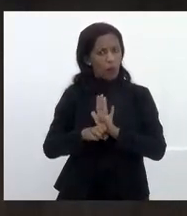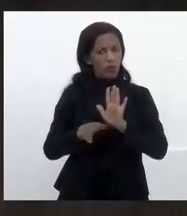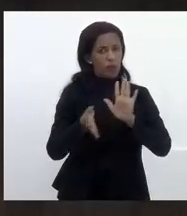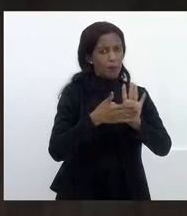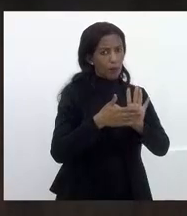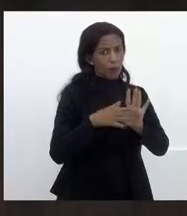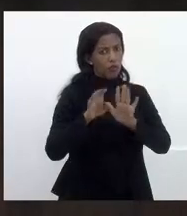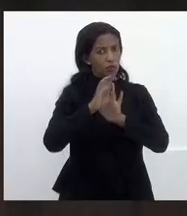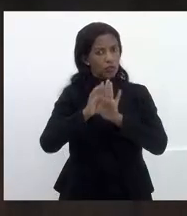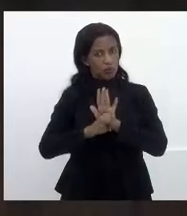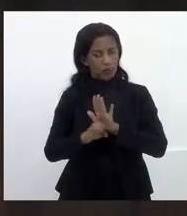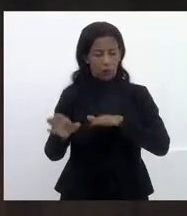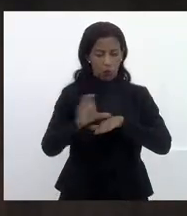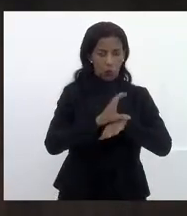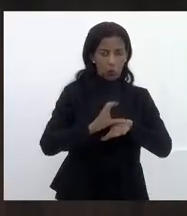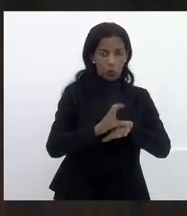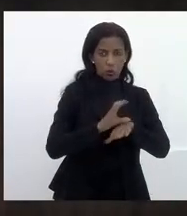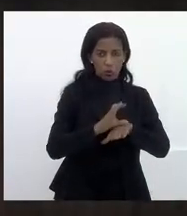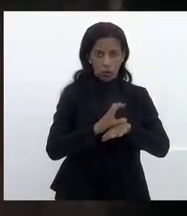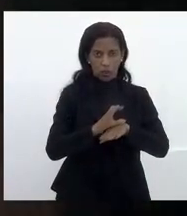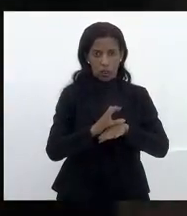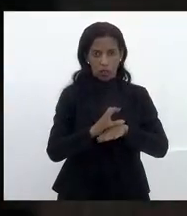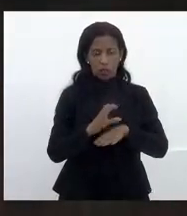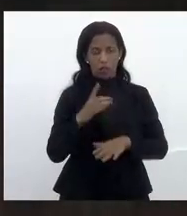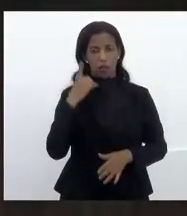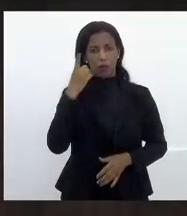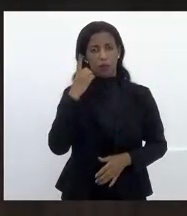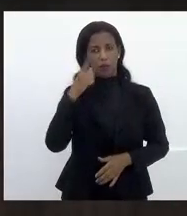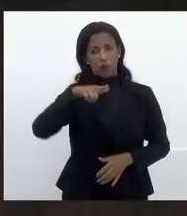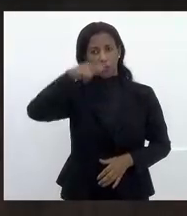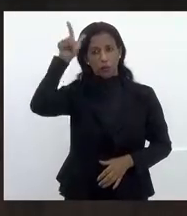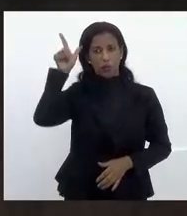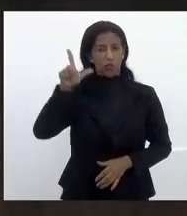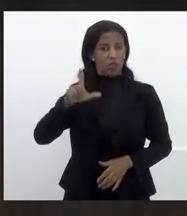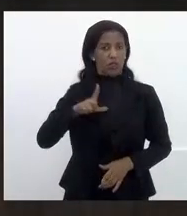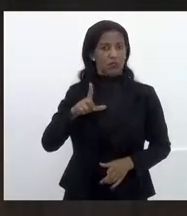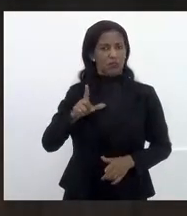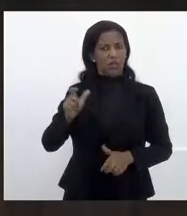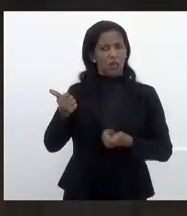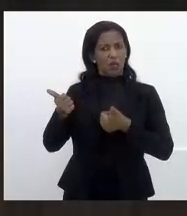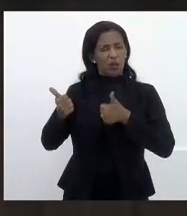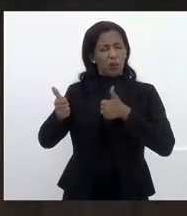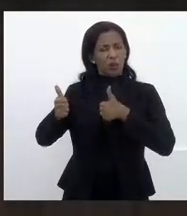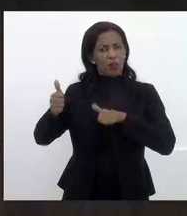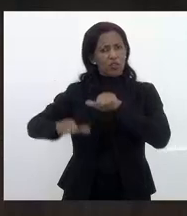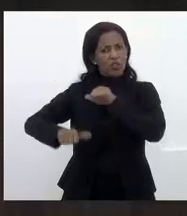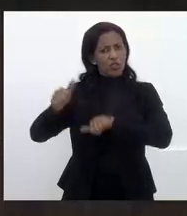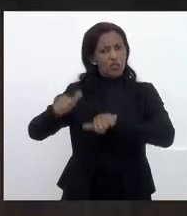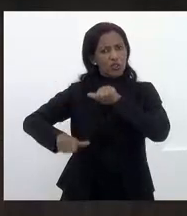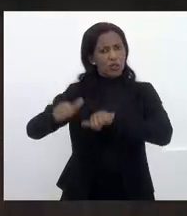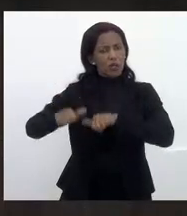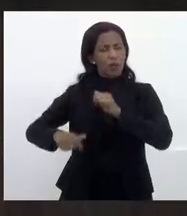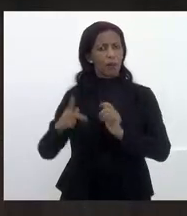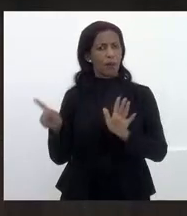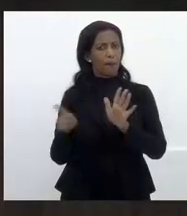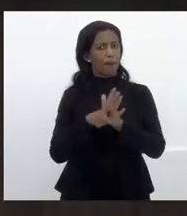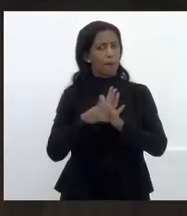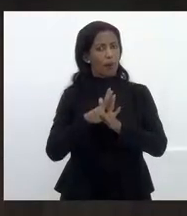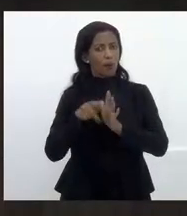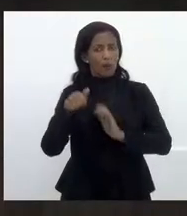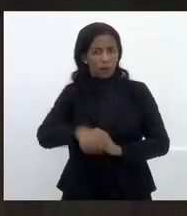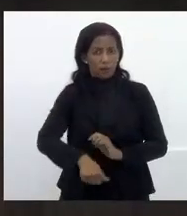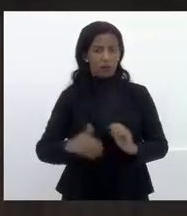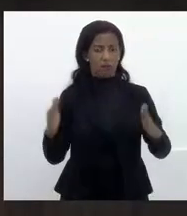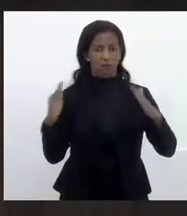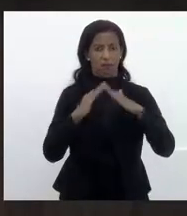propostas de emenda constitucional Deputado Luiz Paulo tem uma tem uma dinâmica própria de tramitação no Parlamento Diferentemente dos